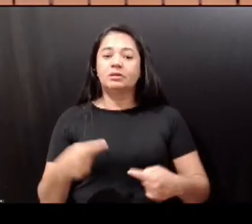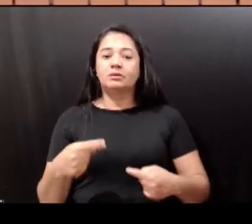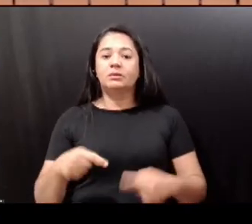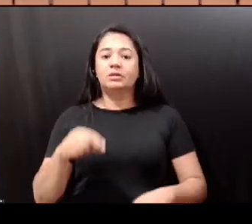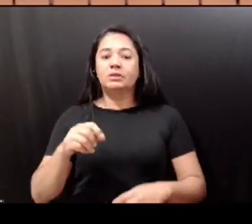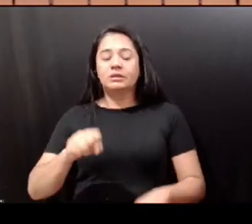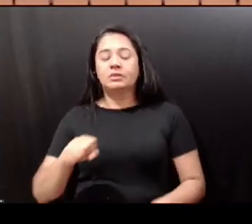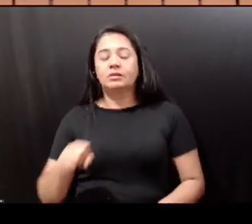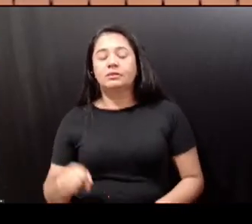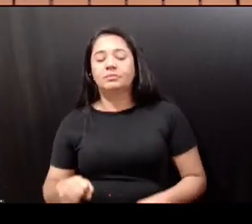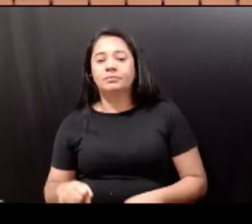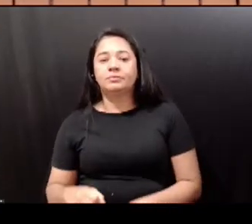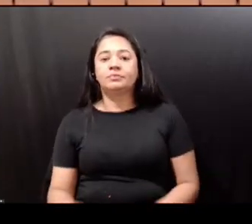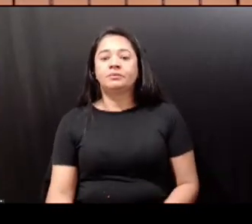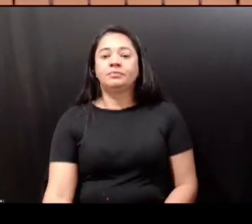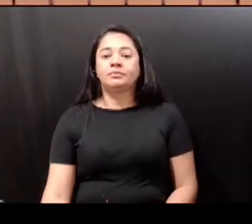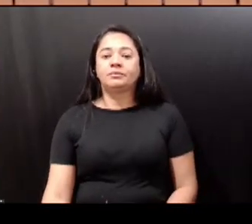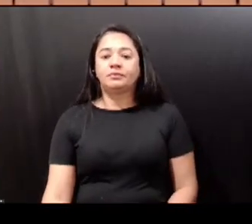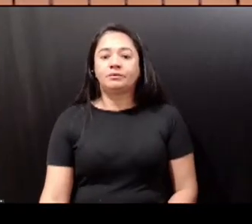que nós temos que